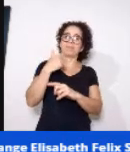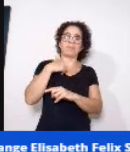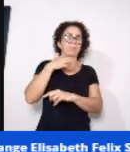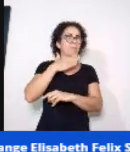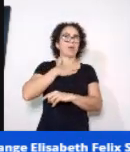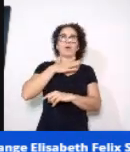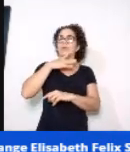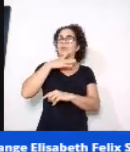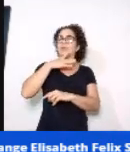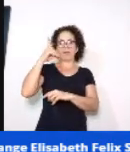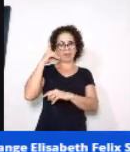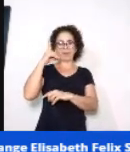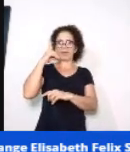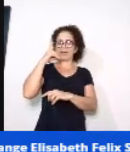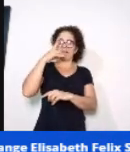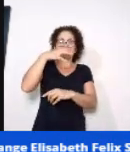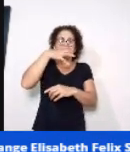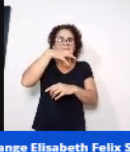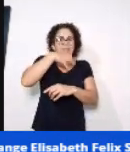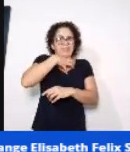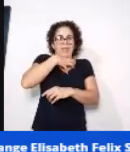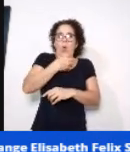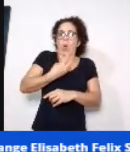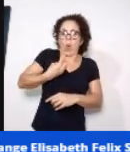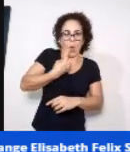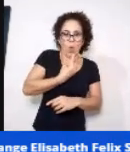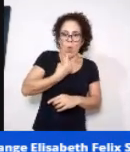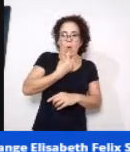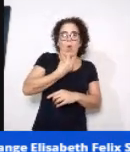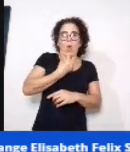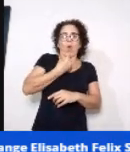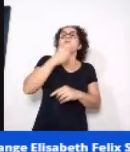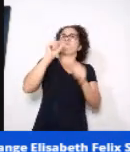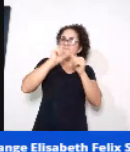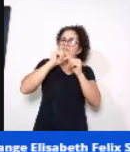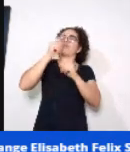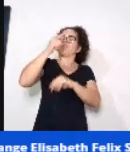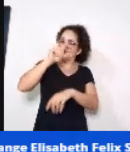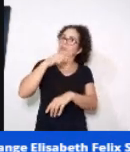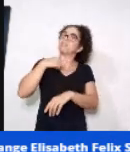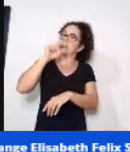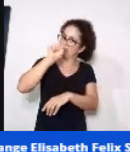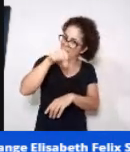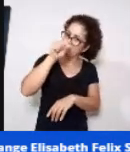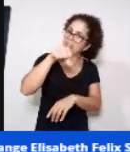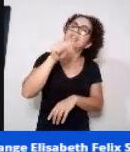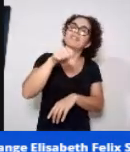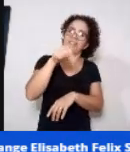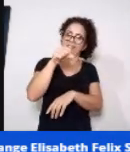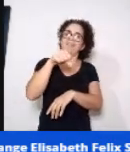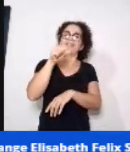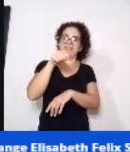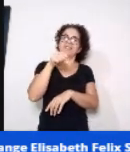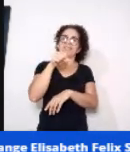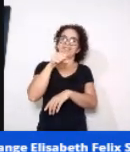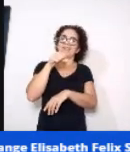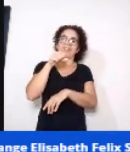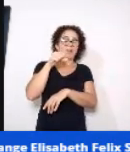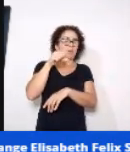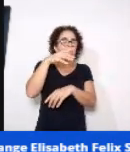que sensação única. Faria de novo? Faria. Faria de novo. Foi realmente um